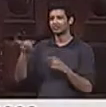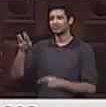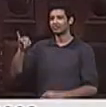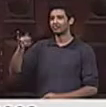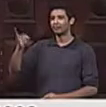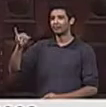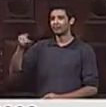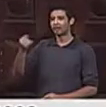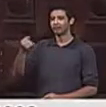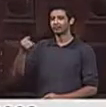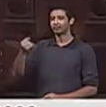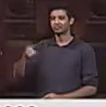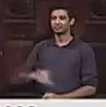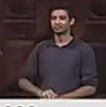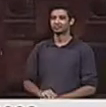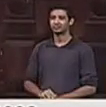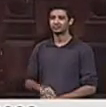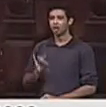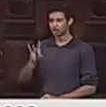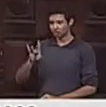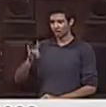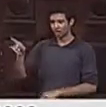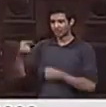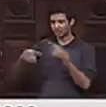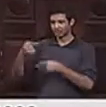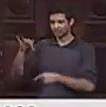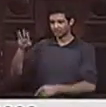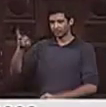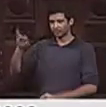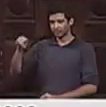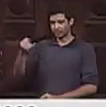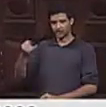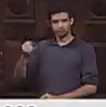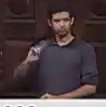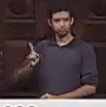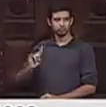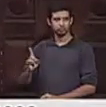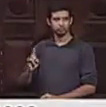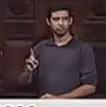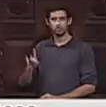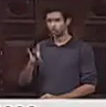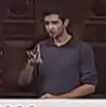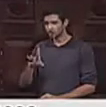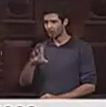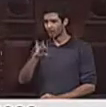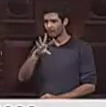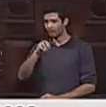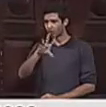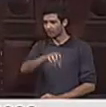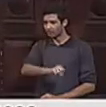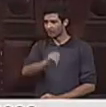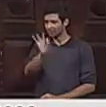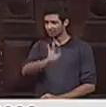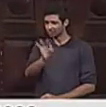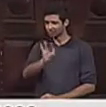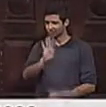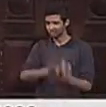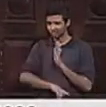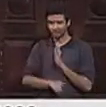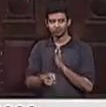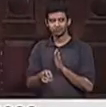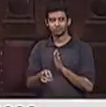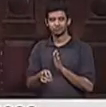a rigor não era apenas um debate sobre a FAPERJ. A rigor não era apenas um debate sobre bolsas de estudo. A rigor não era apenas um debate